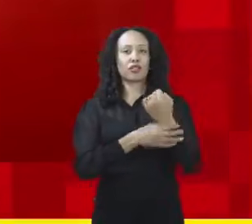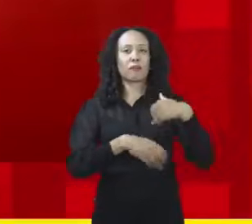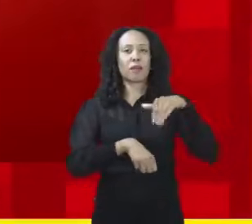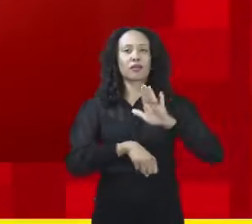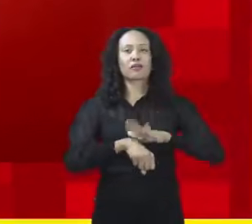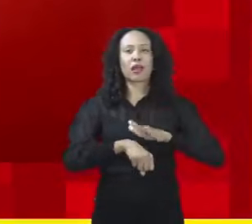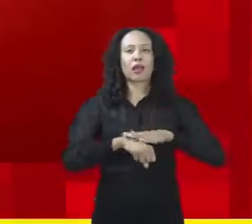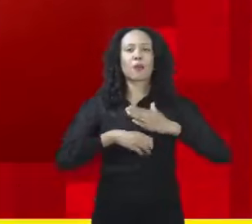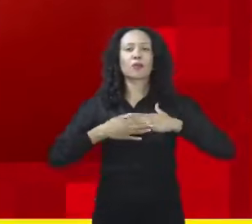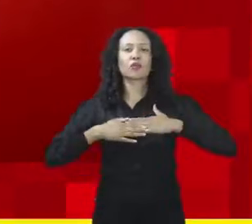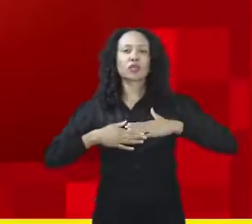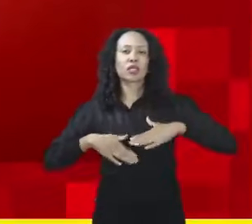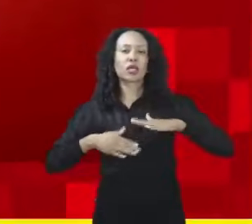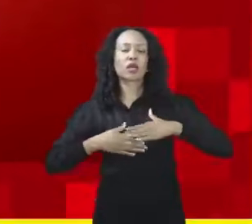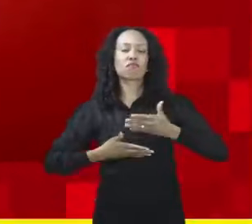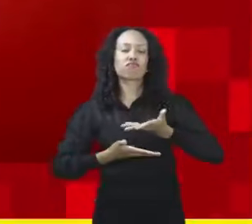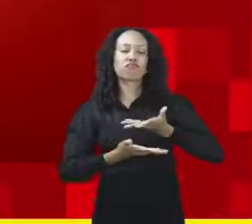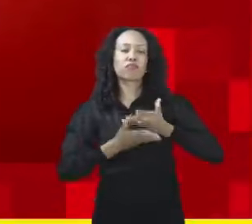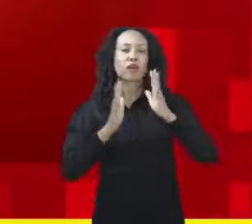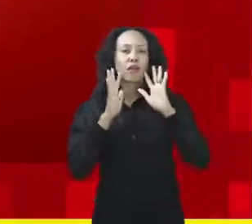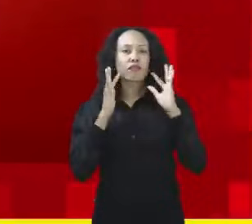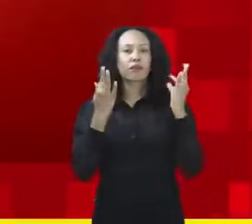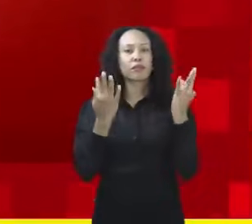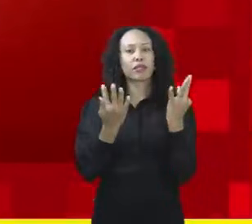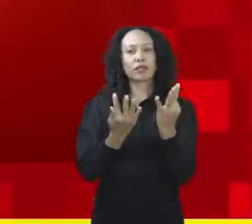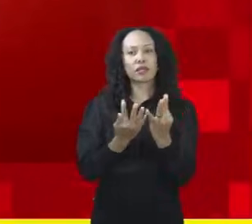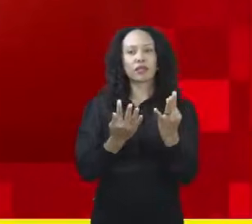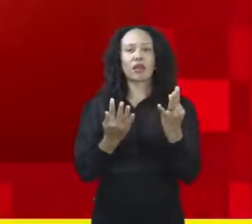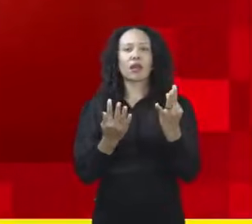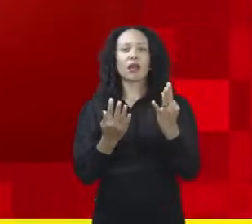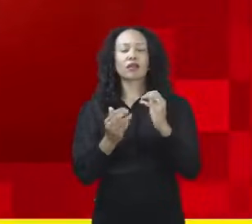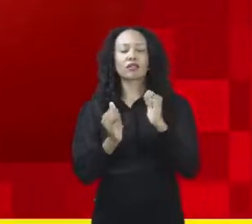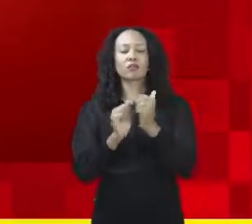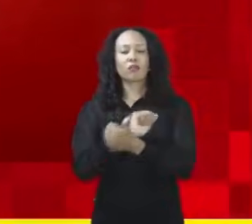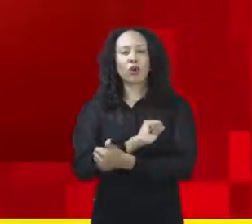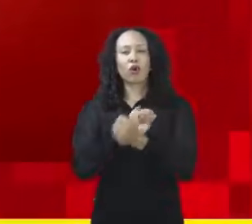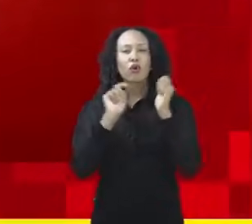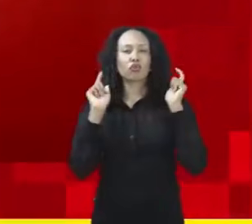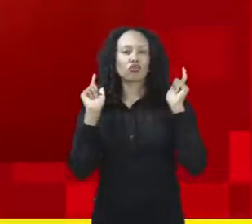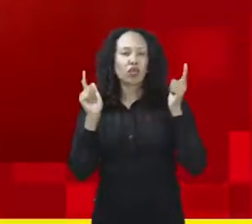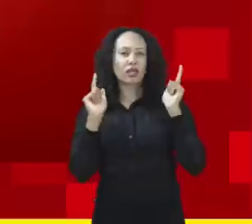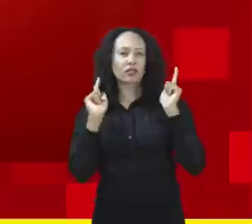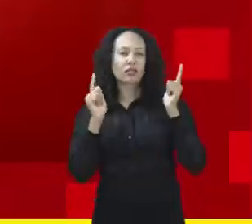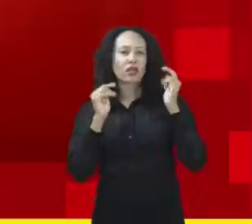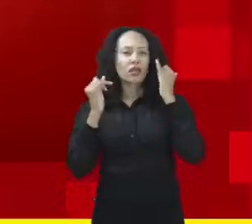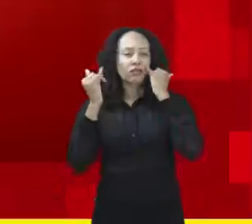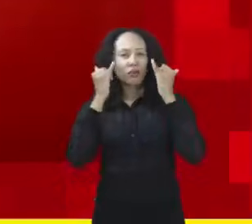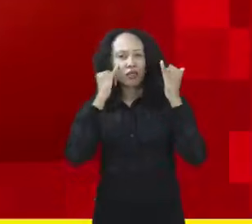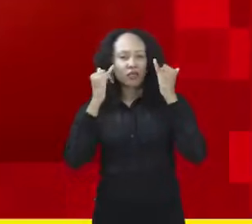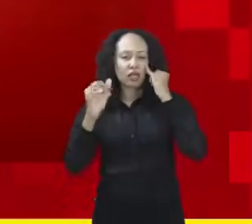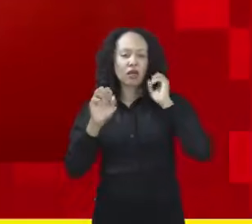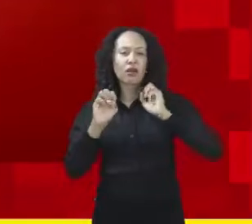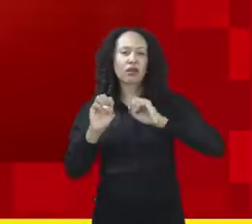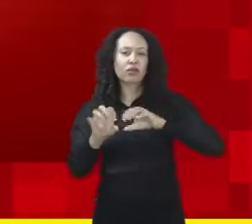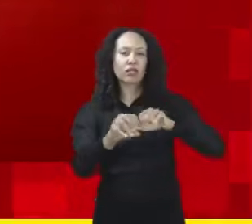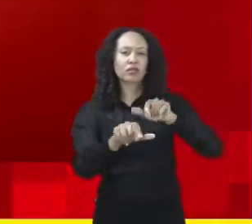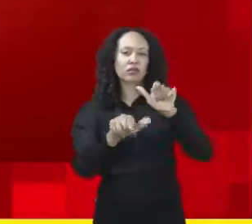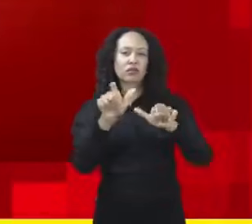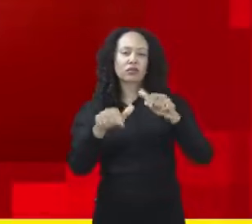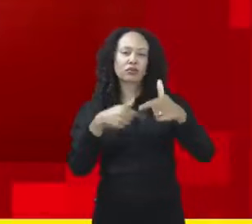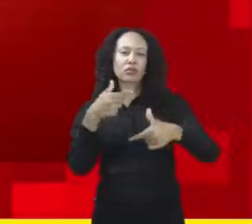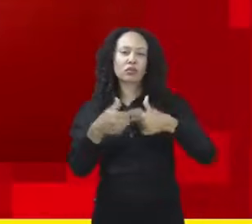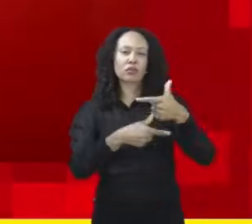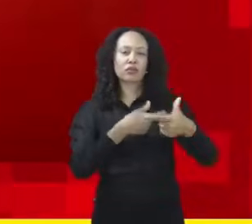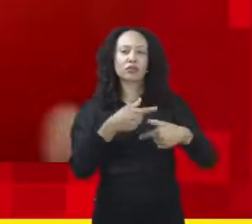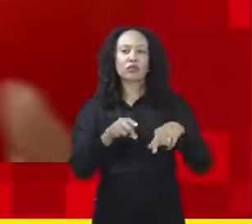de descanso, convivência familiar, esporte, lazer, formação, educação para os nossos trabalhadores, que também